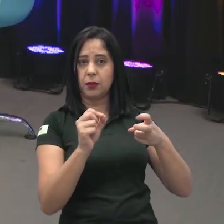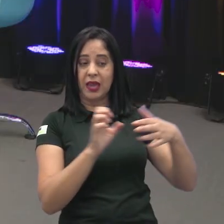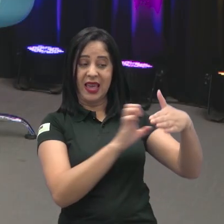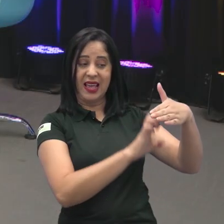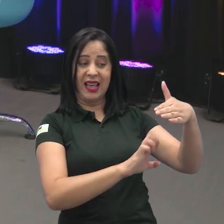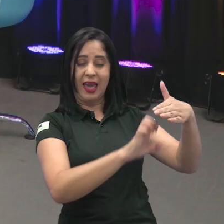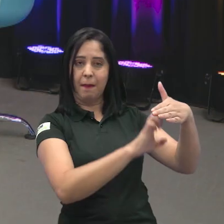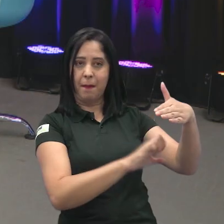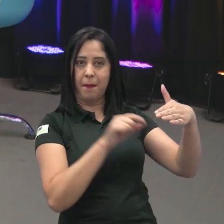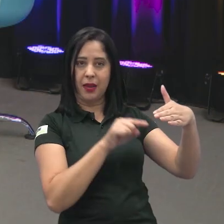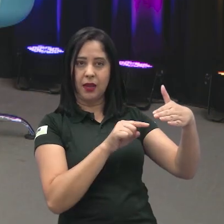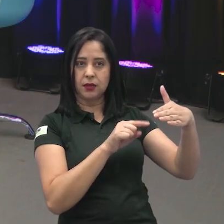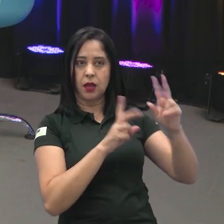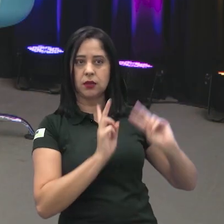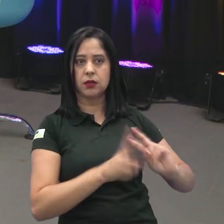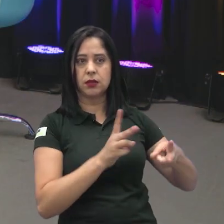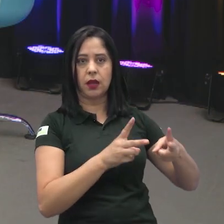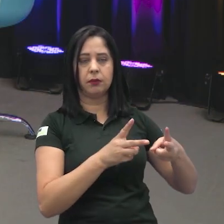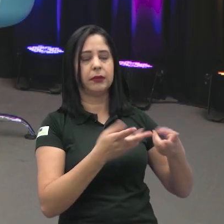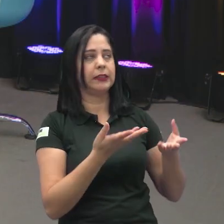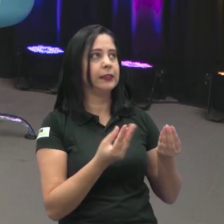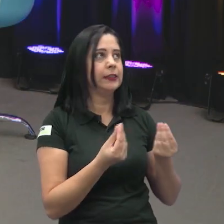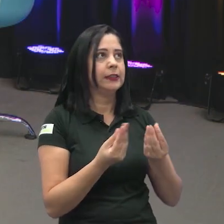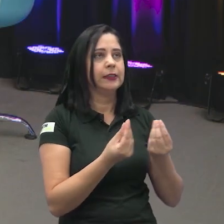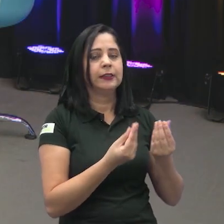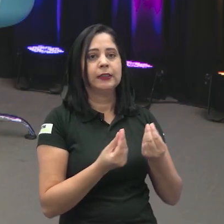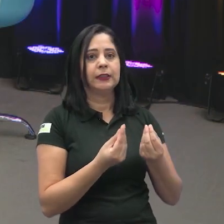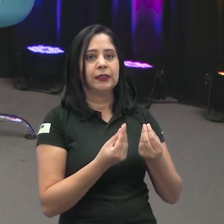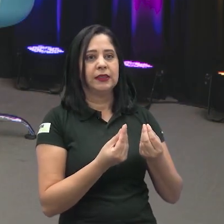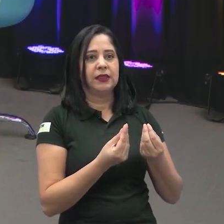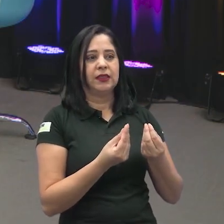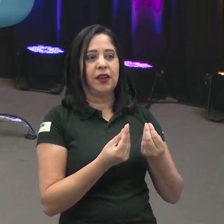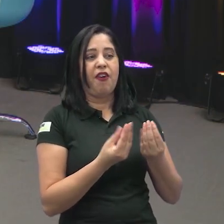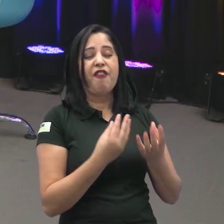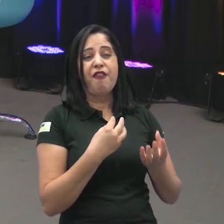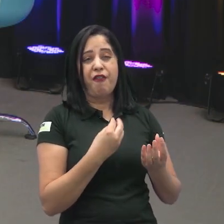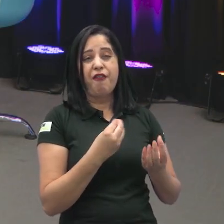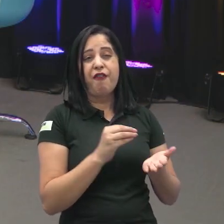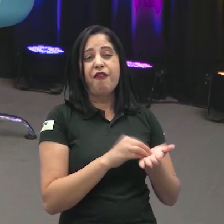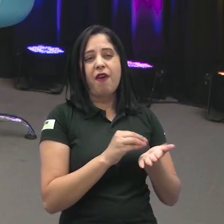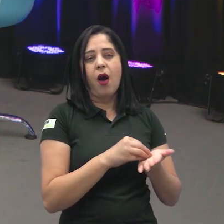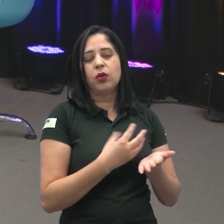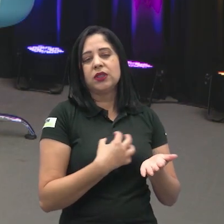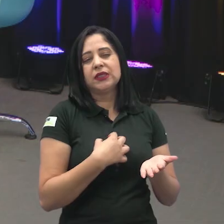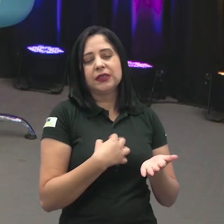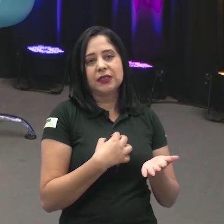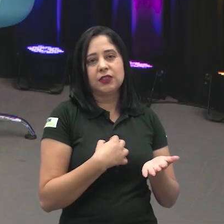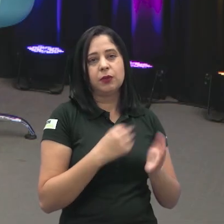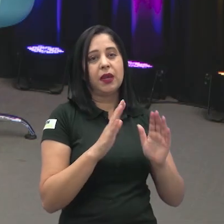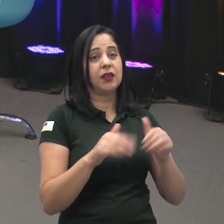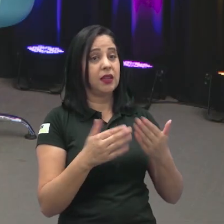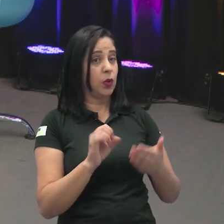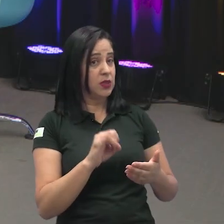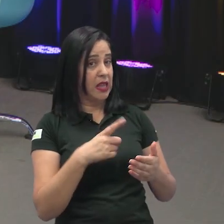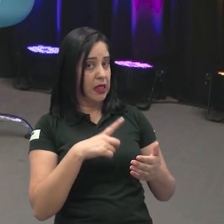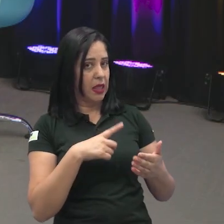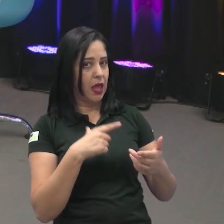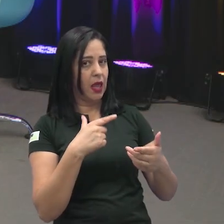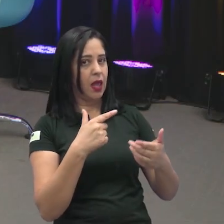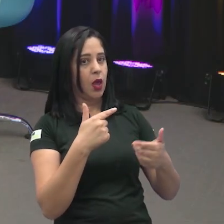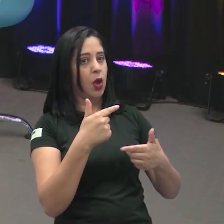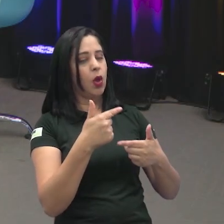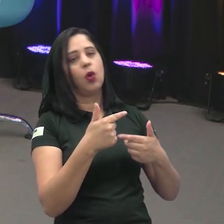mundo corporativo, às vezes, ele é muito duro. Então, você tendo um trabalho que traz uma memória, que traz